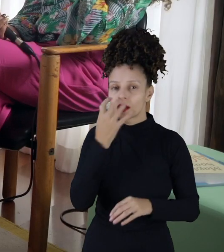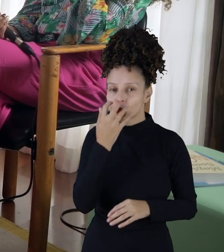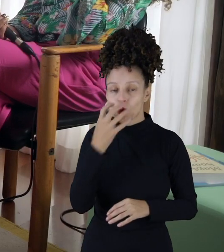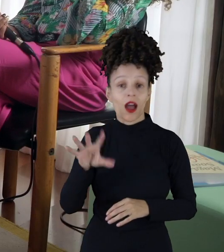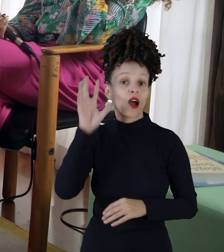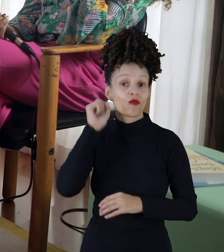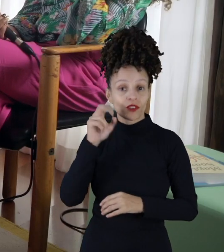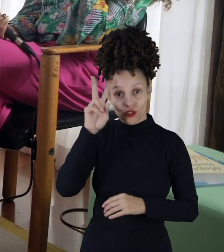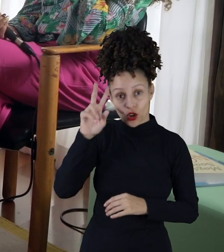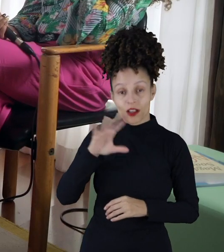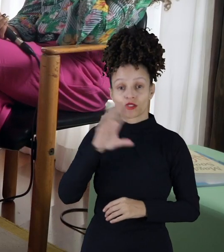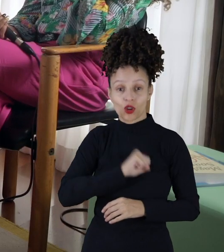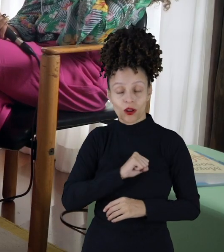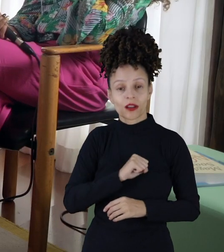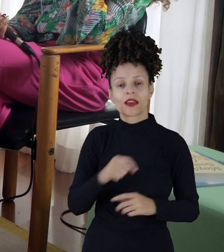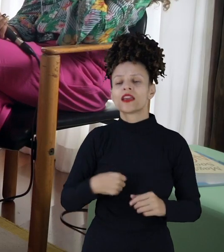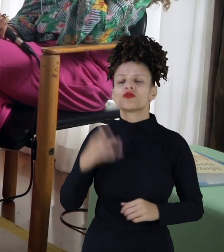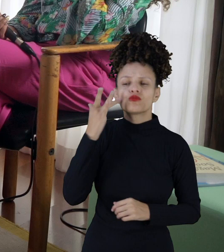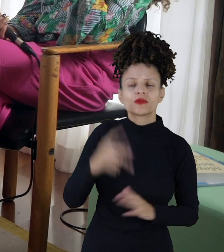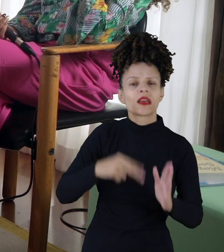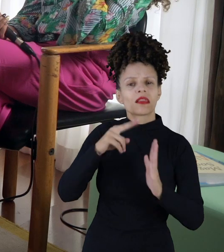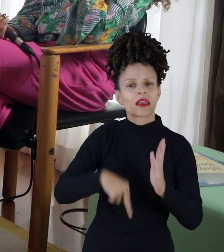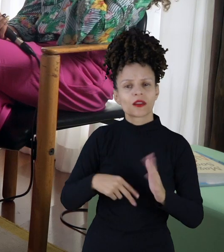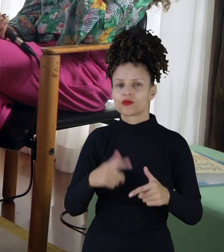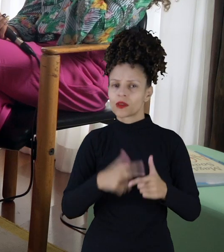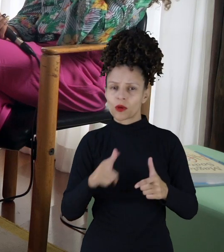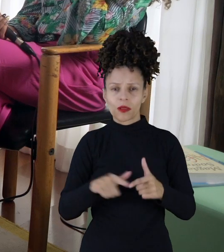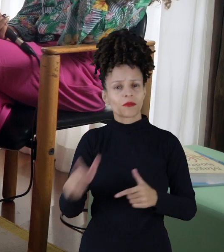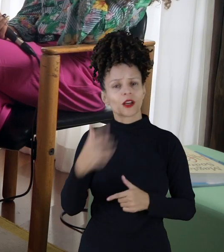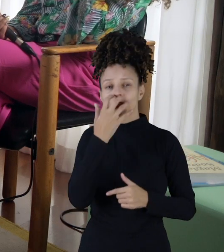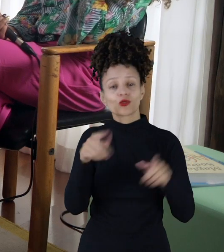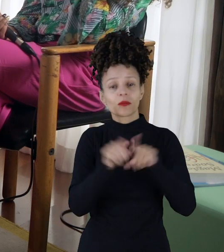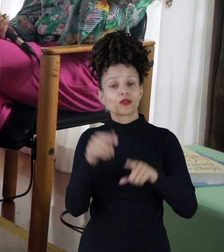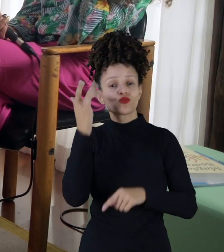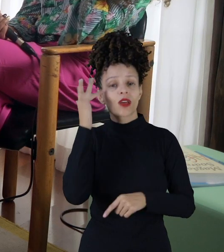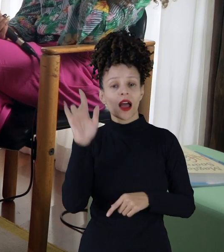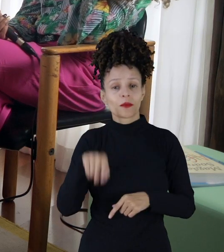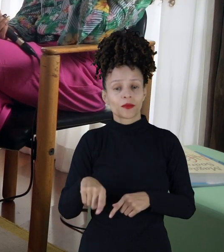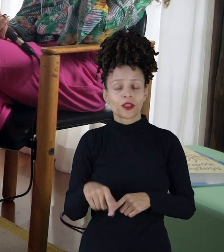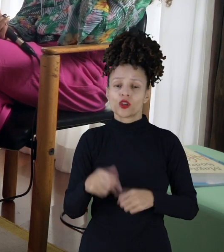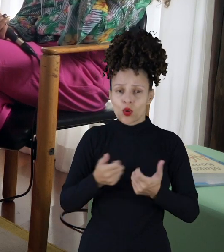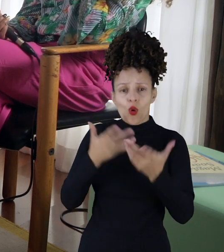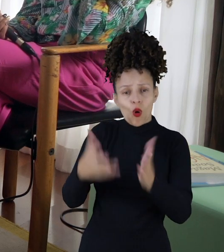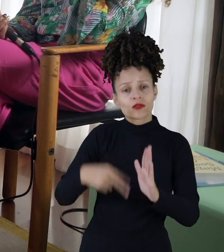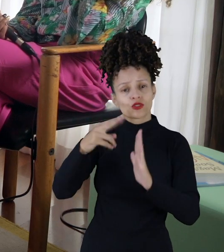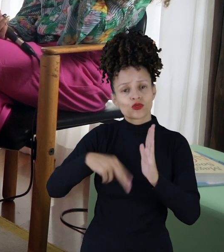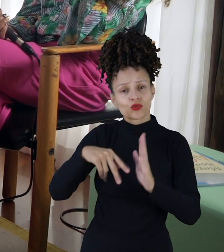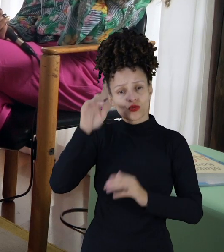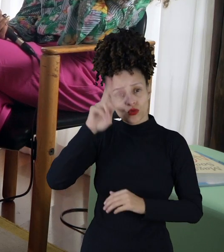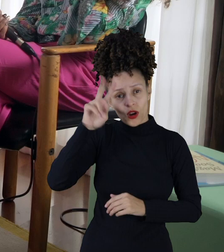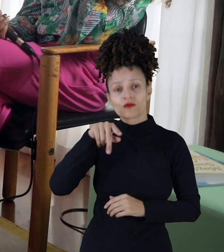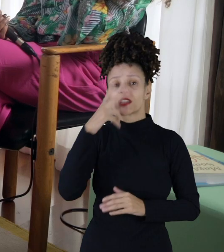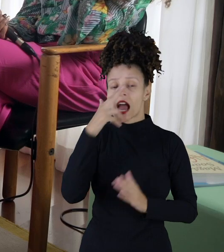cachorro? O cachorro adora ouvir história. Lê para ele, mas eu não sei ler. Não tem problema, o cachorro também não sabe. Conta para ele a